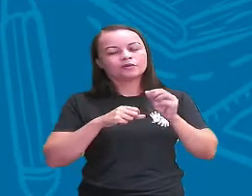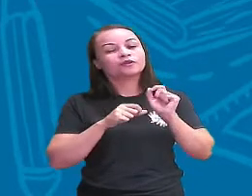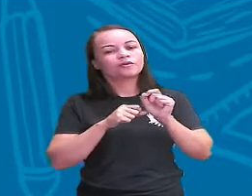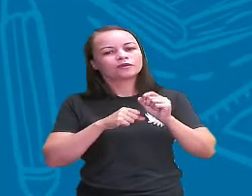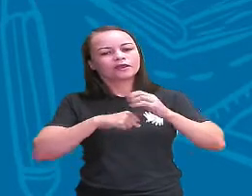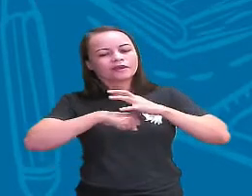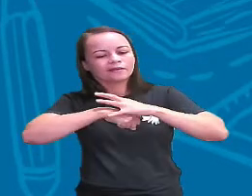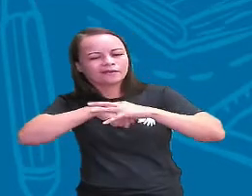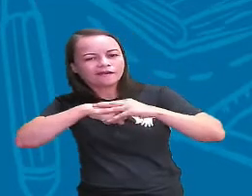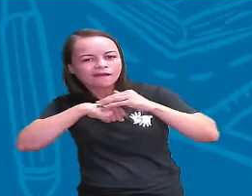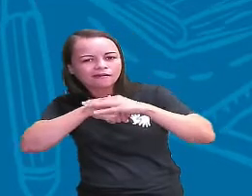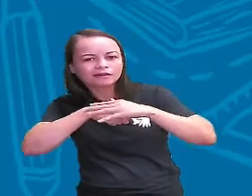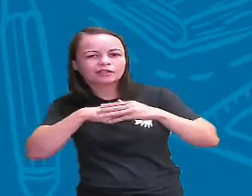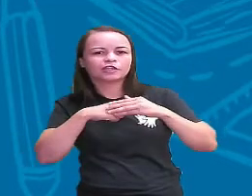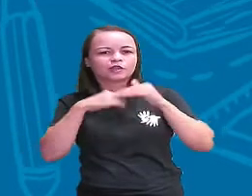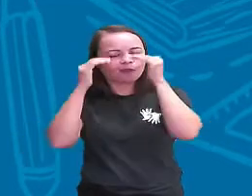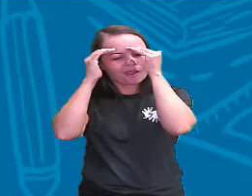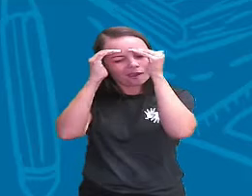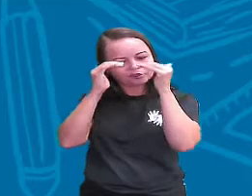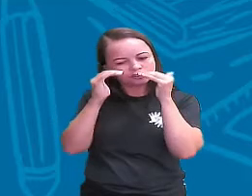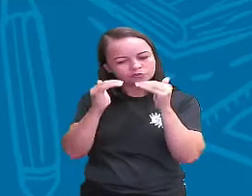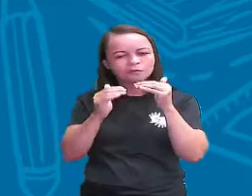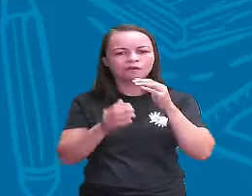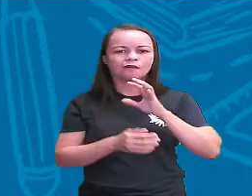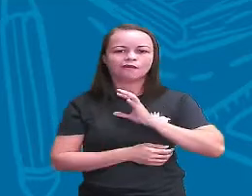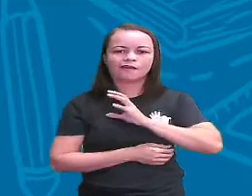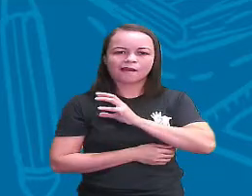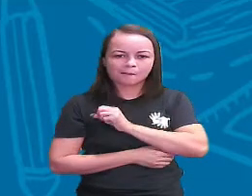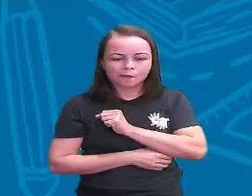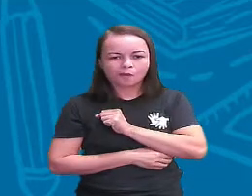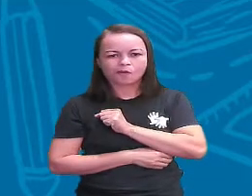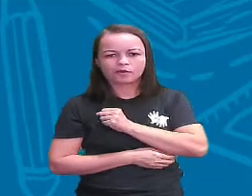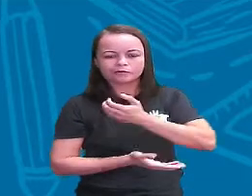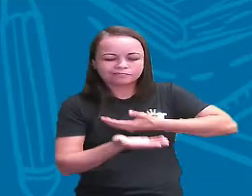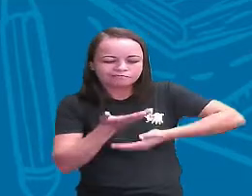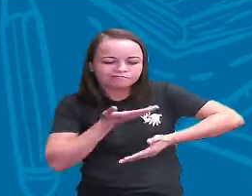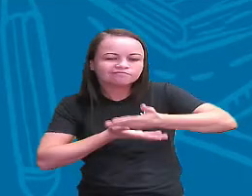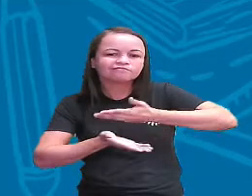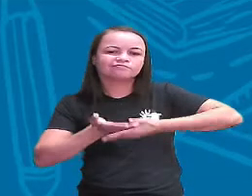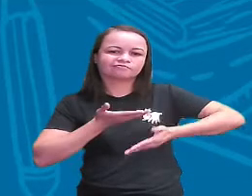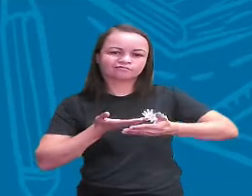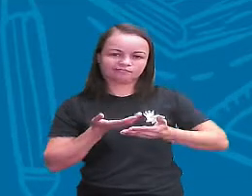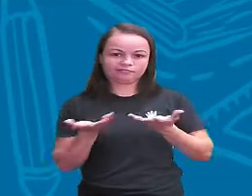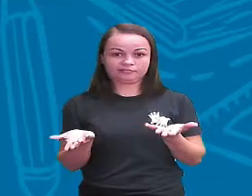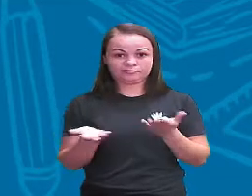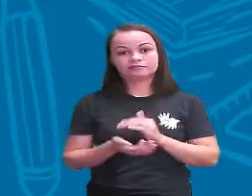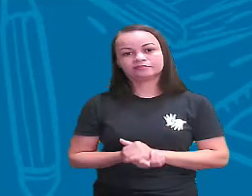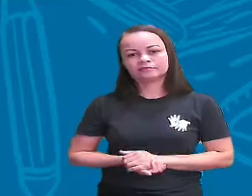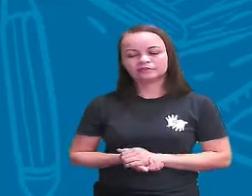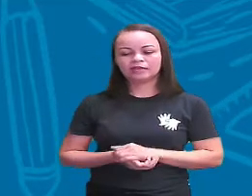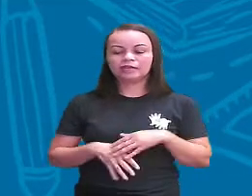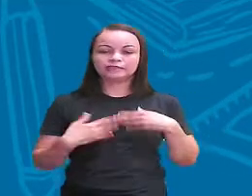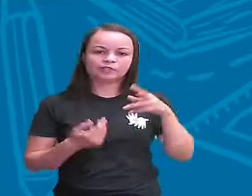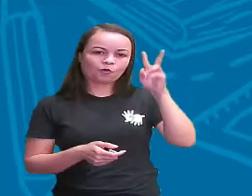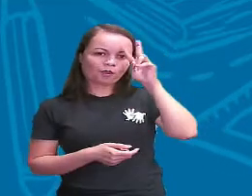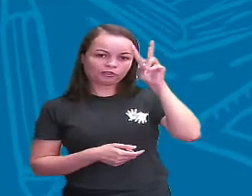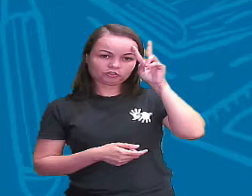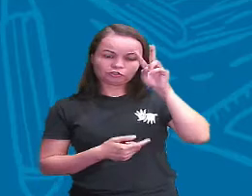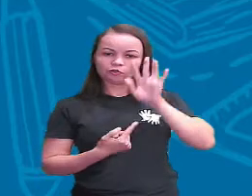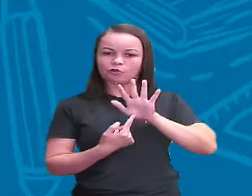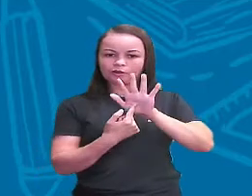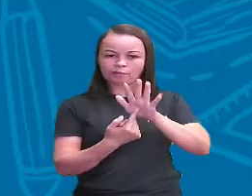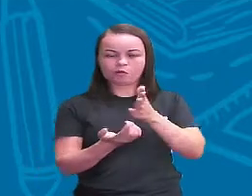carinho, que é respeito, que é amor, não é? Então, é isso. A história traz